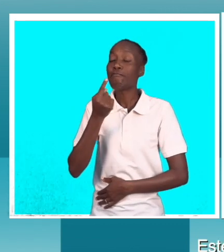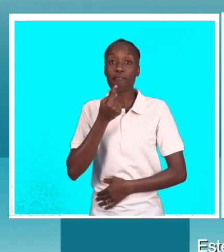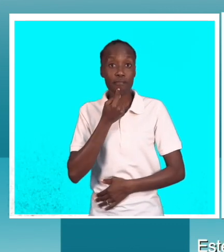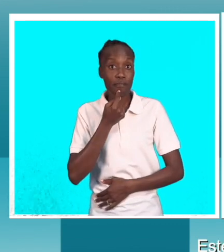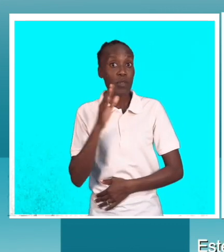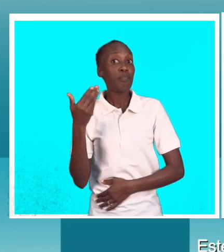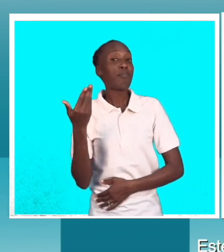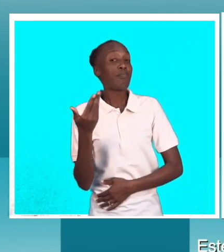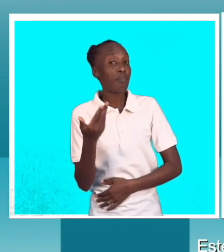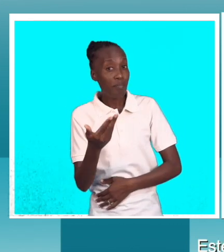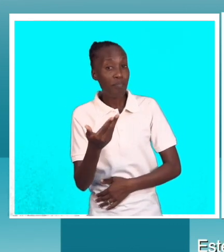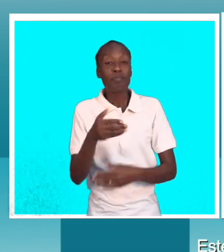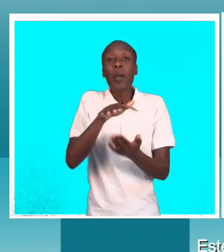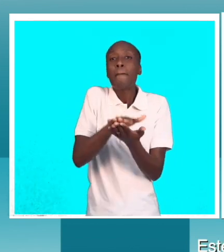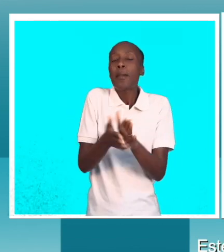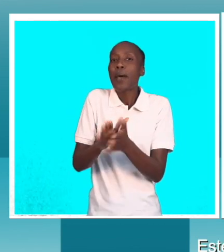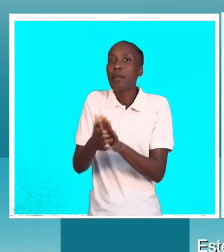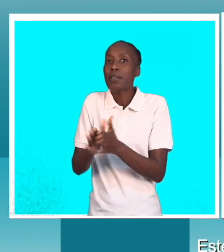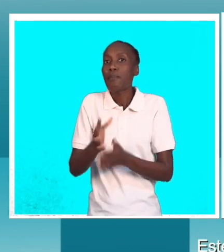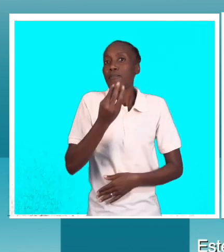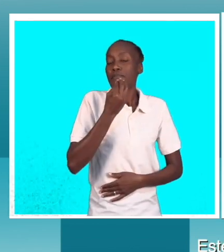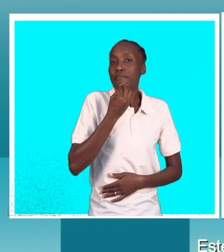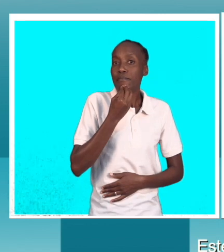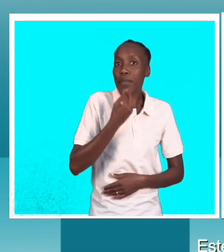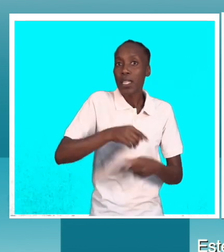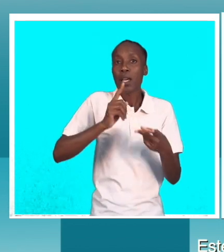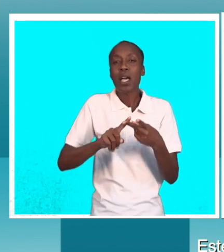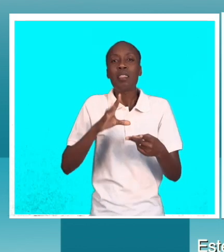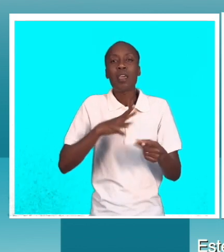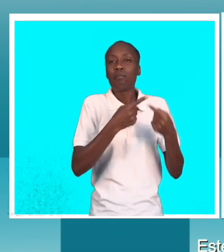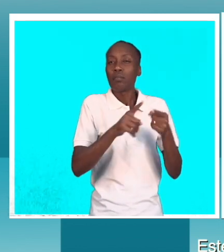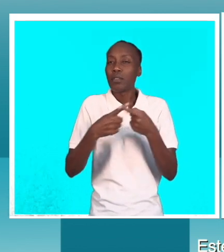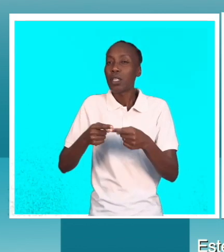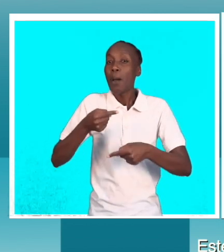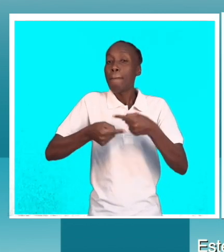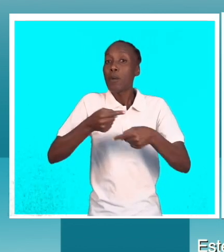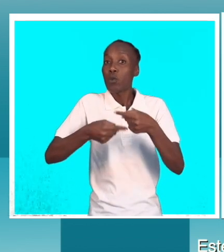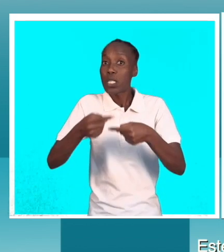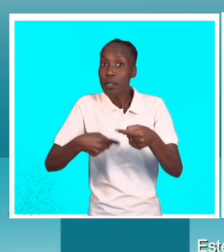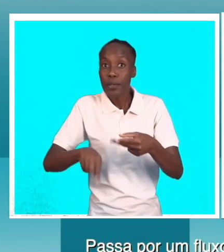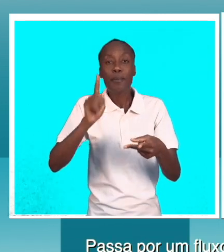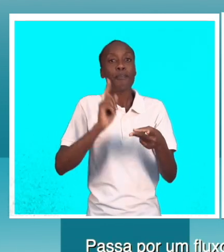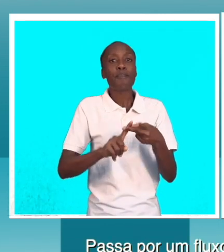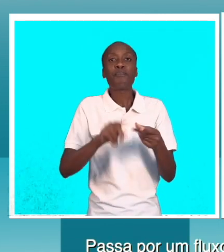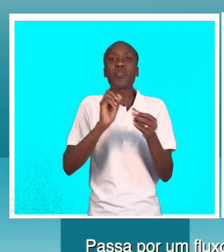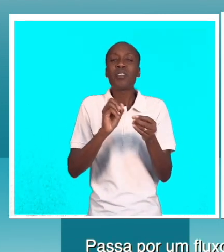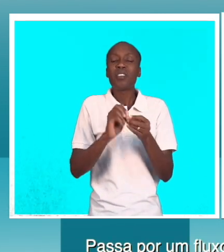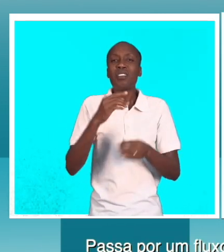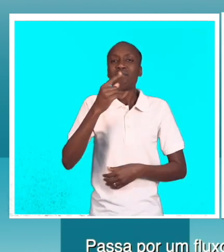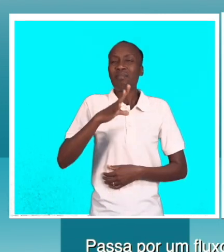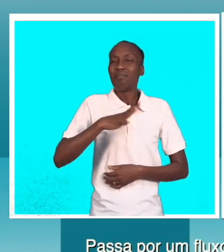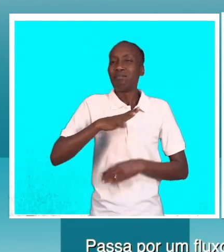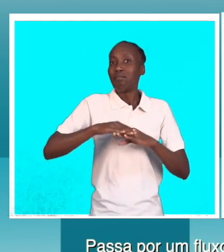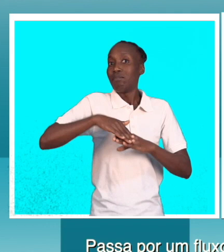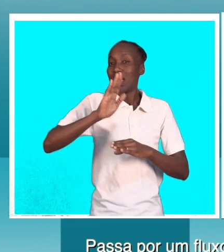Esse circuito da preparação e da alimentação passa por vários processos, passa por um